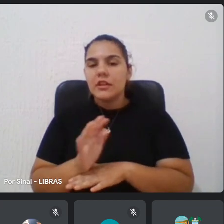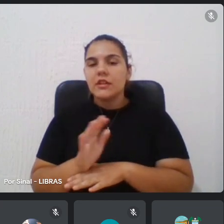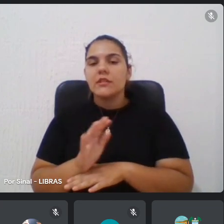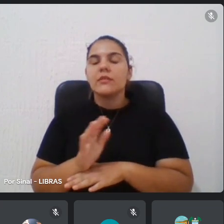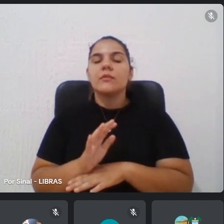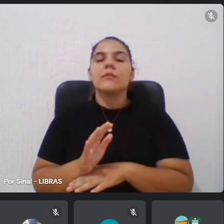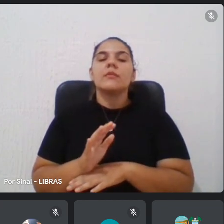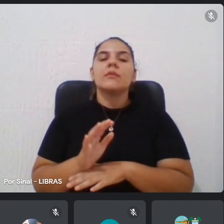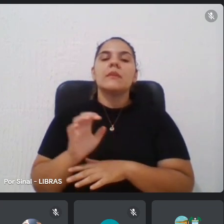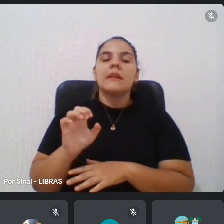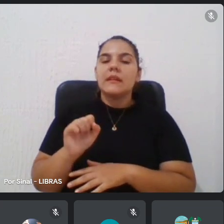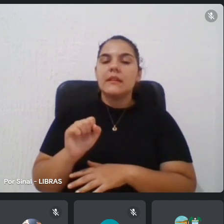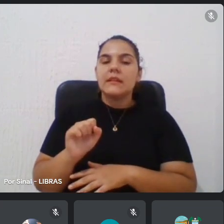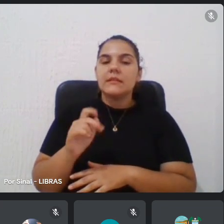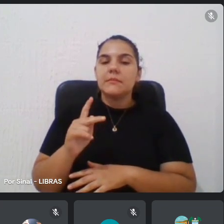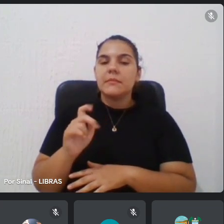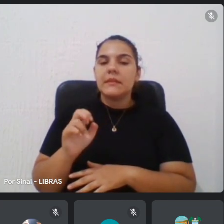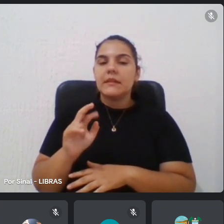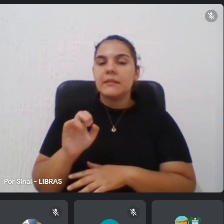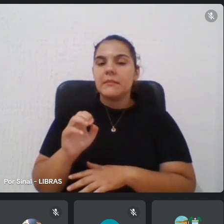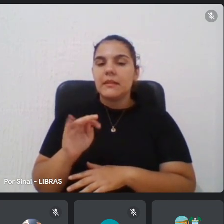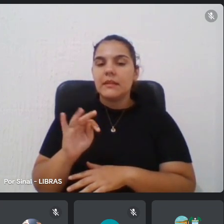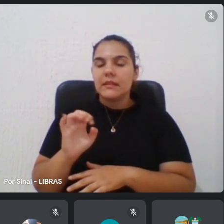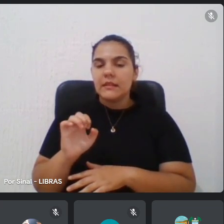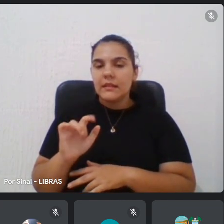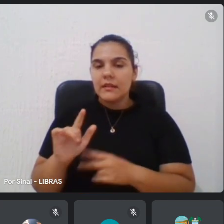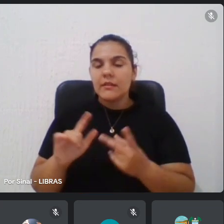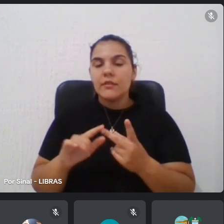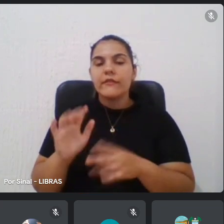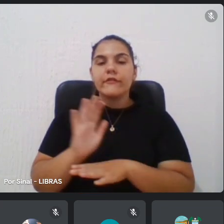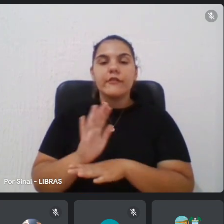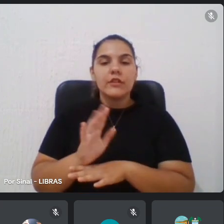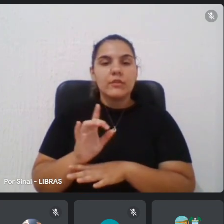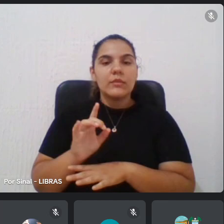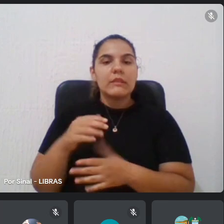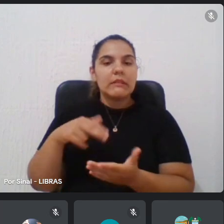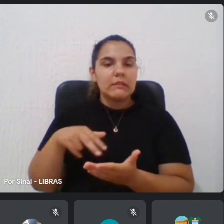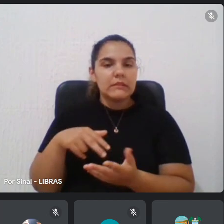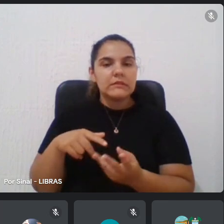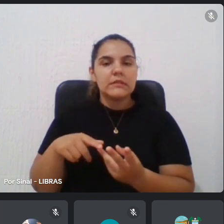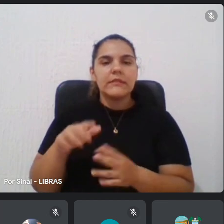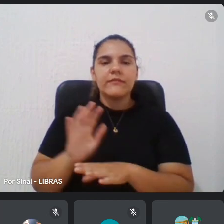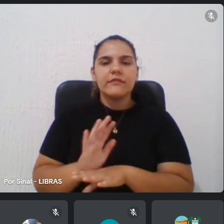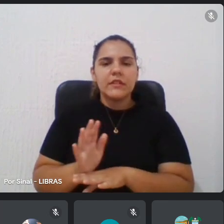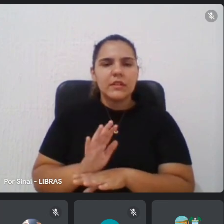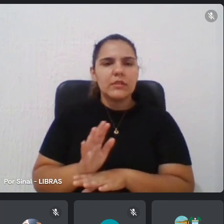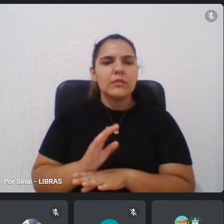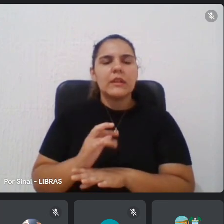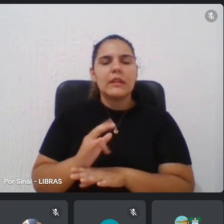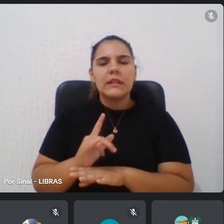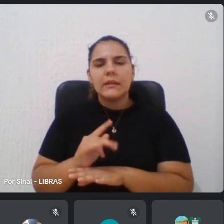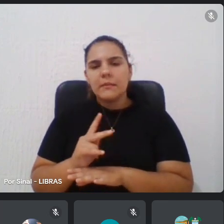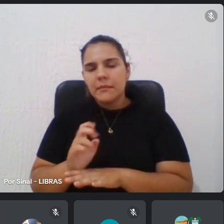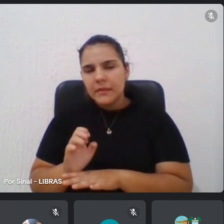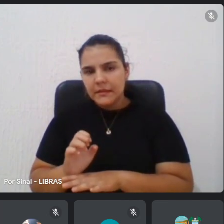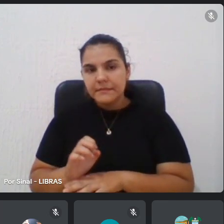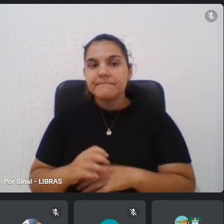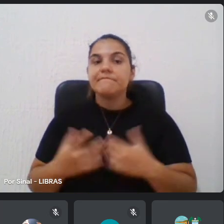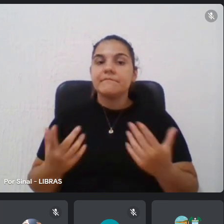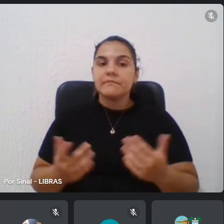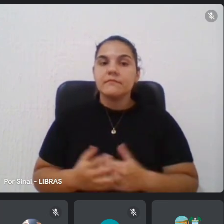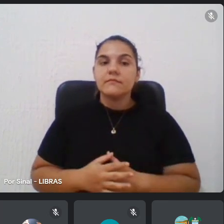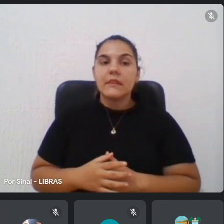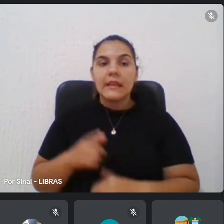No segundo inciso da Paulo Gustavo é para lugares que já tiveram exibições cinematográficas, de exibições de filmes,